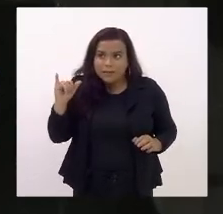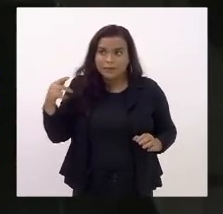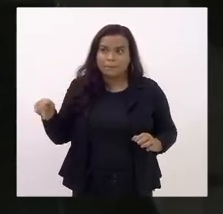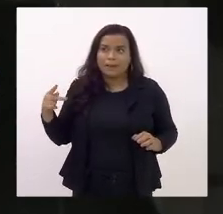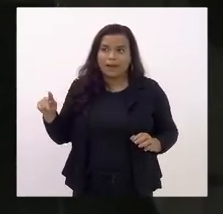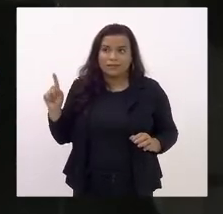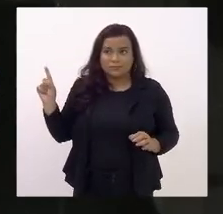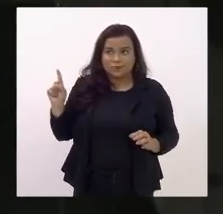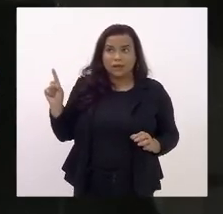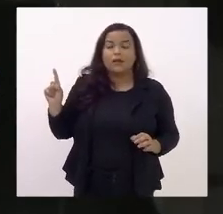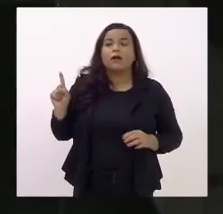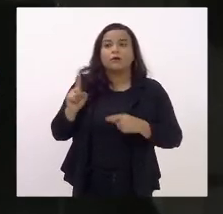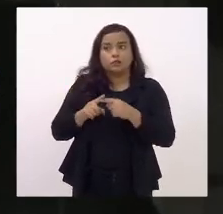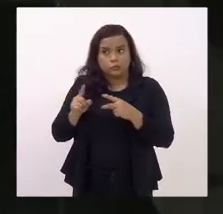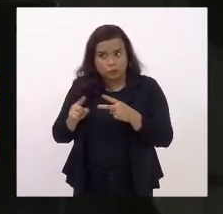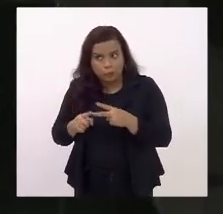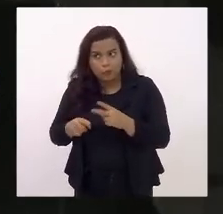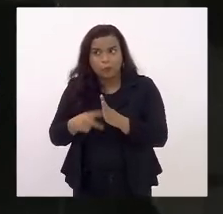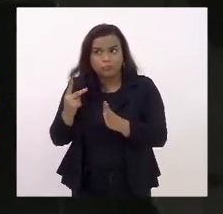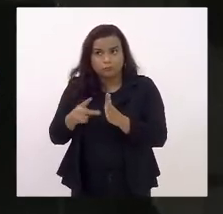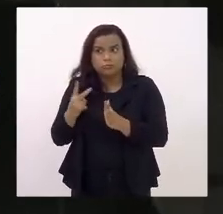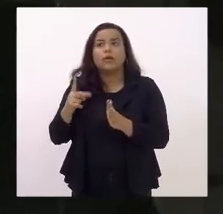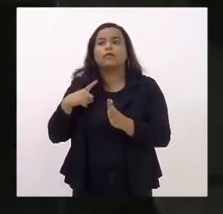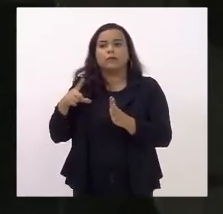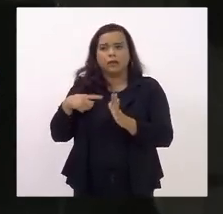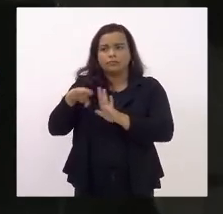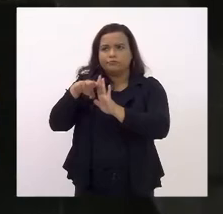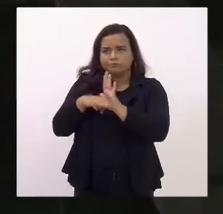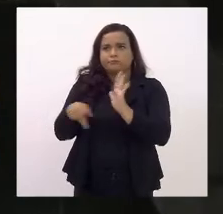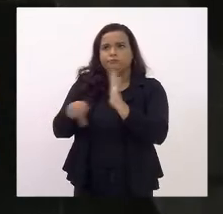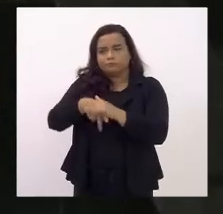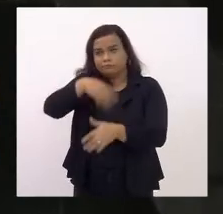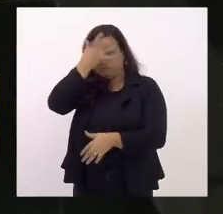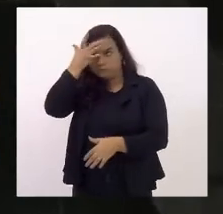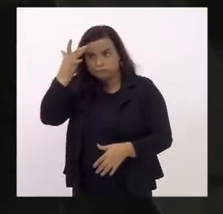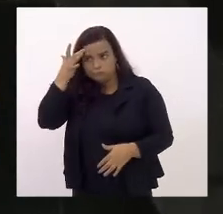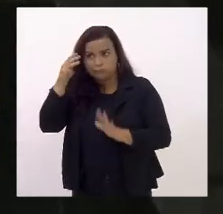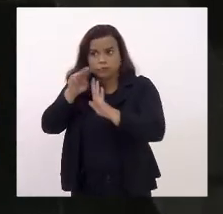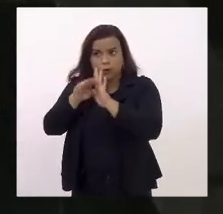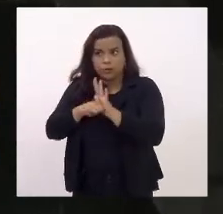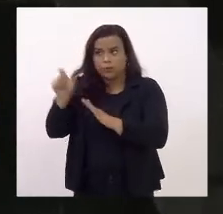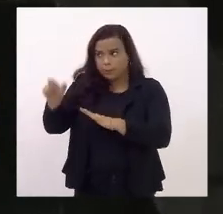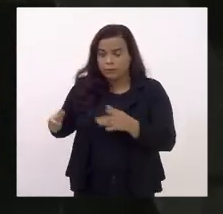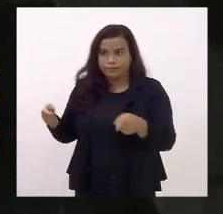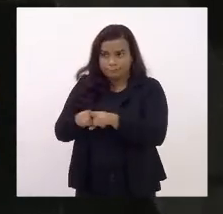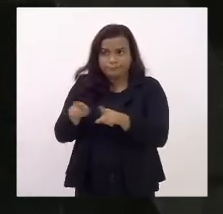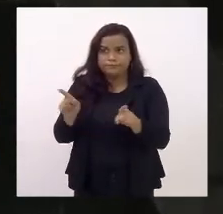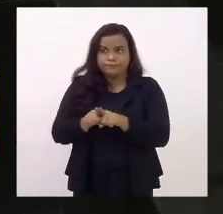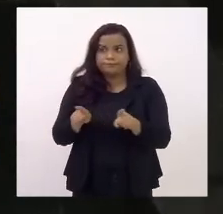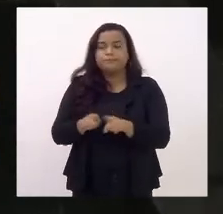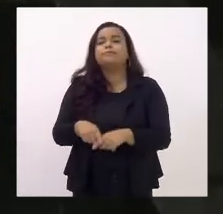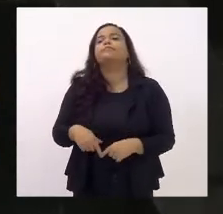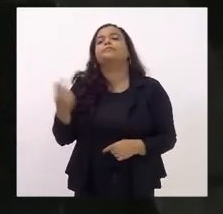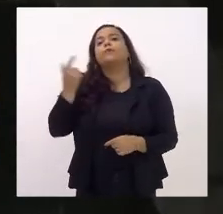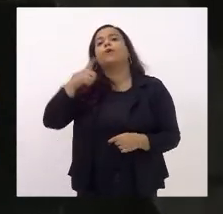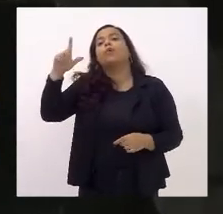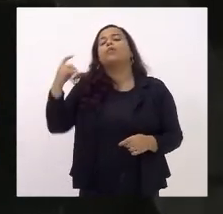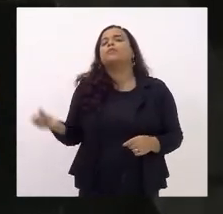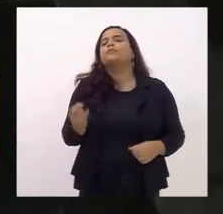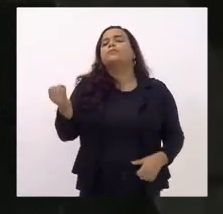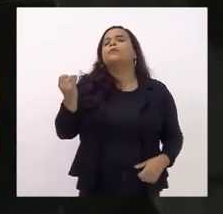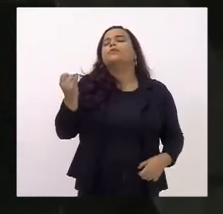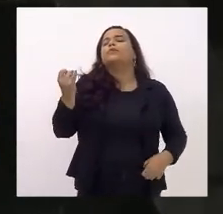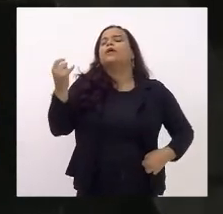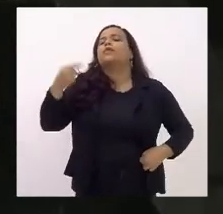avançada e progressista no campo da saúde mental, e ele também é um parceiro dessa luta, eu quero aqui ressaltar. Outro aspecto importante do